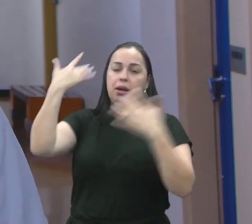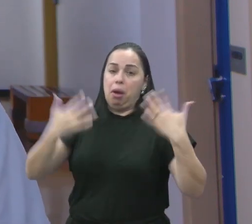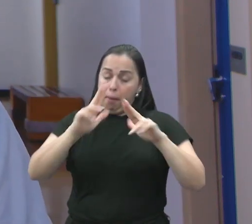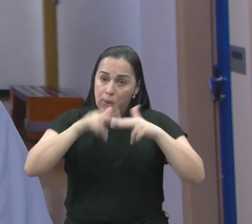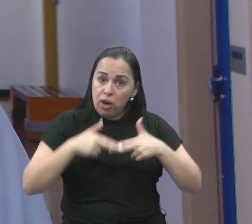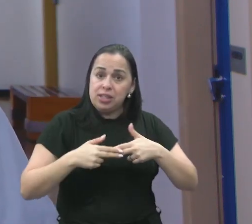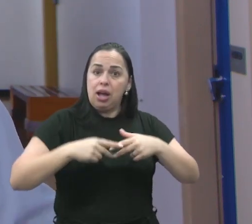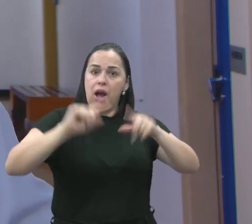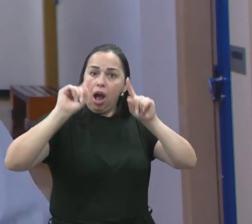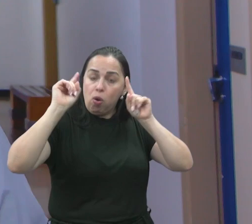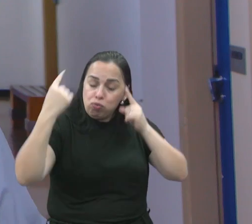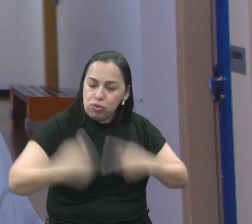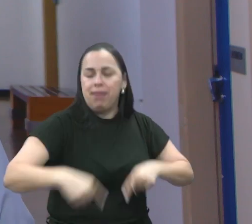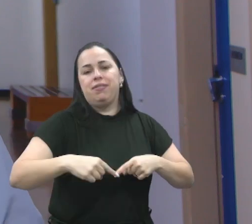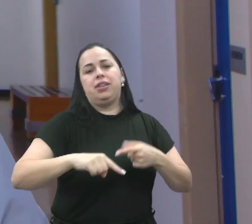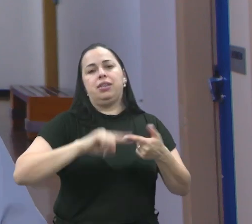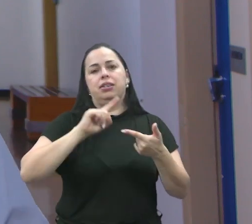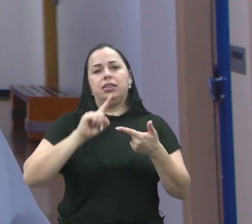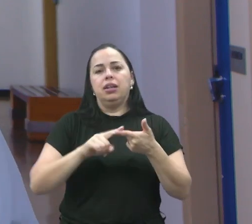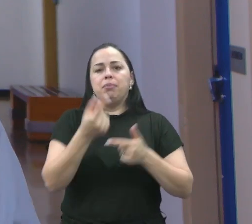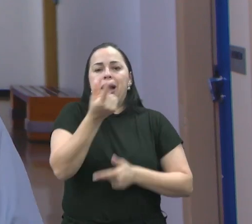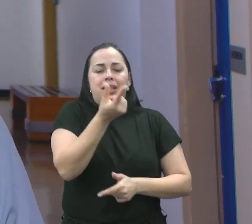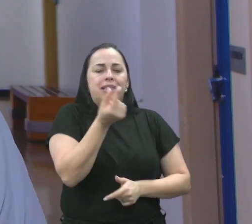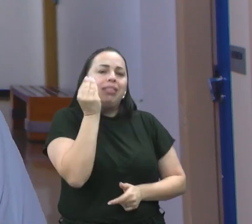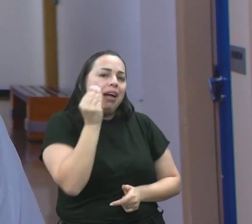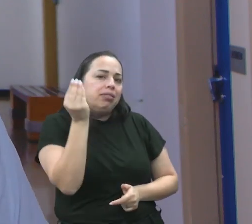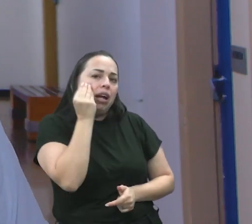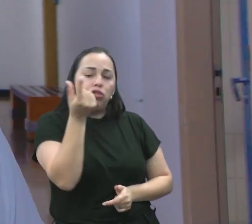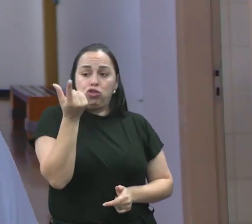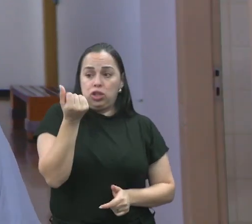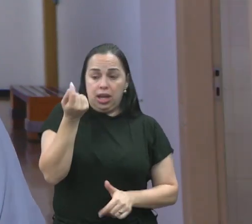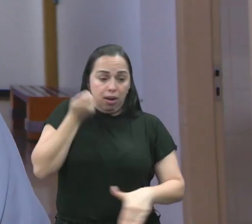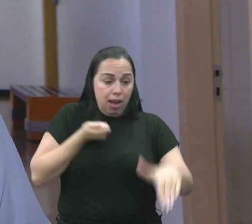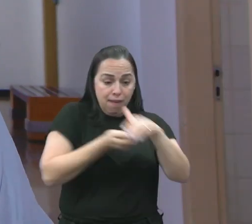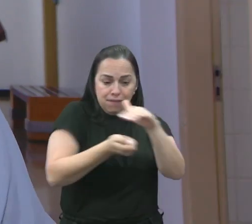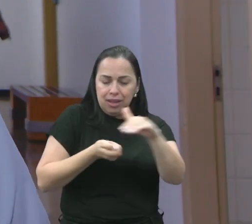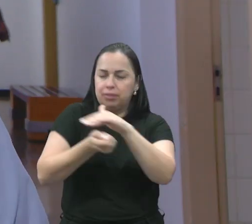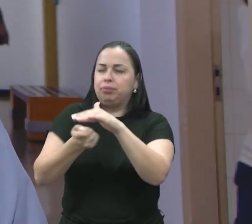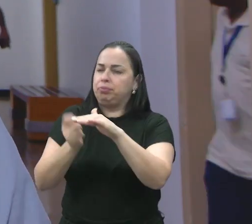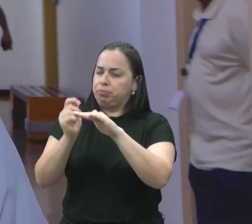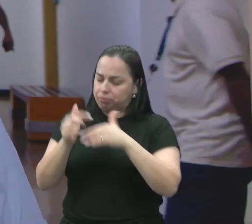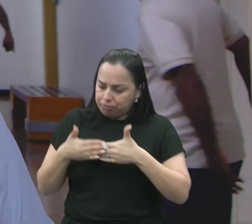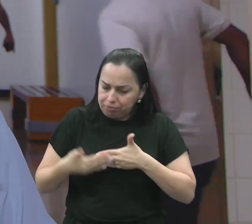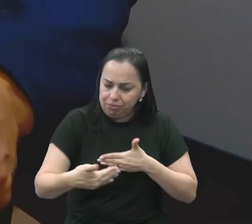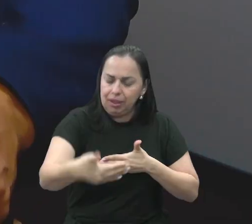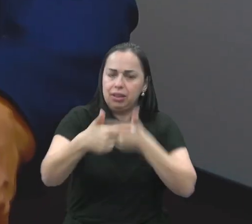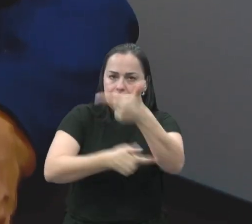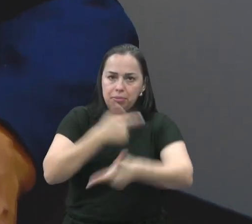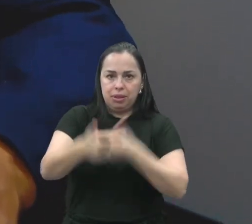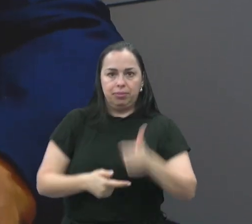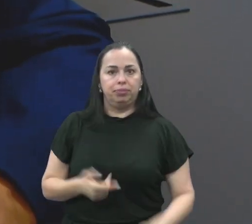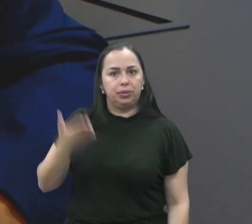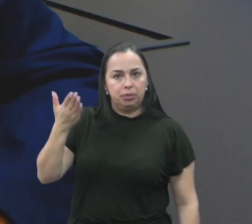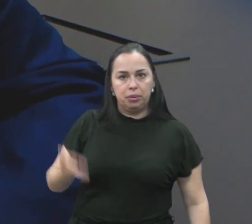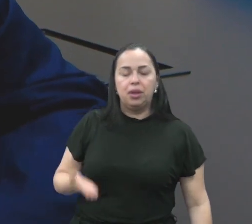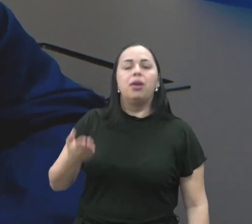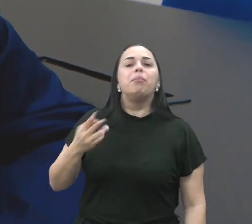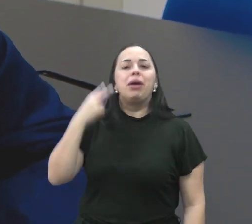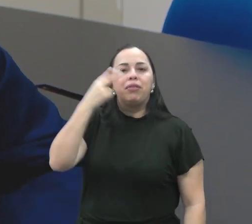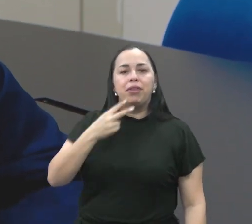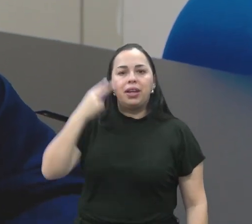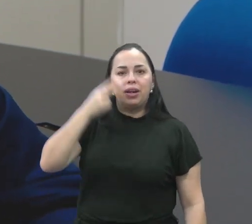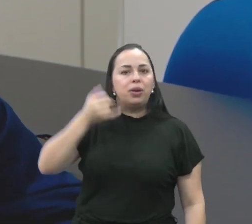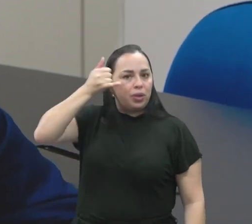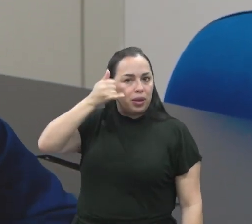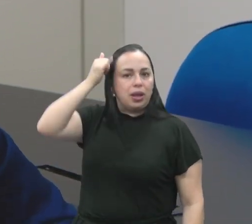um outro desafio com a tabela SUS, com trazer recursos para a cidade. Então a gente tem um trabalho árduo pela frente. Para o vereador Sidney